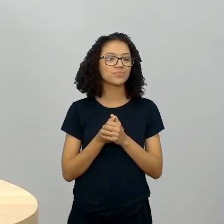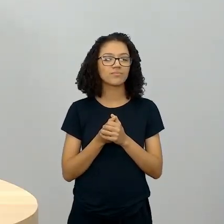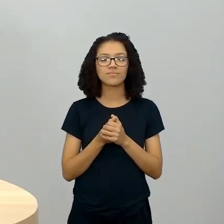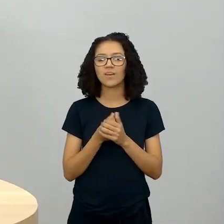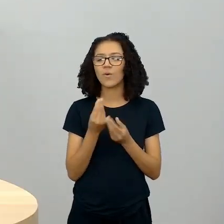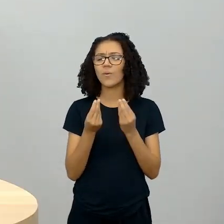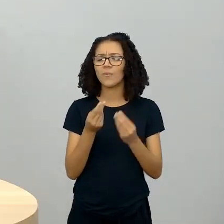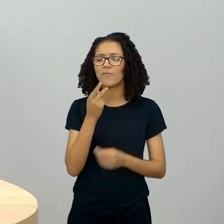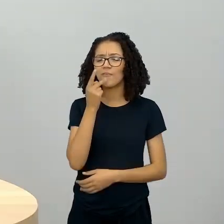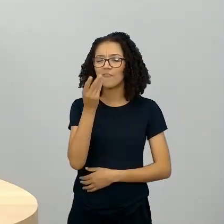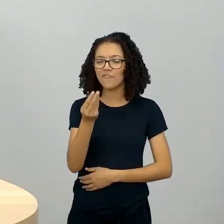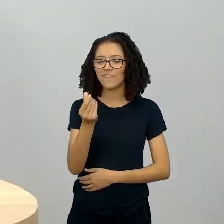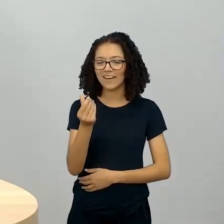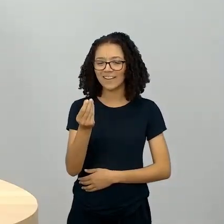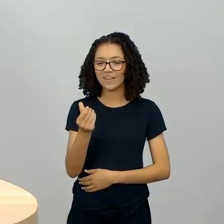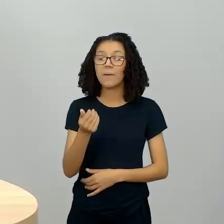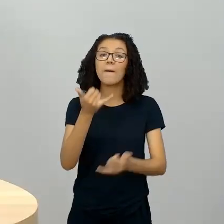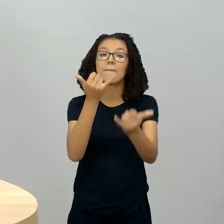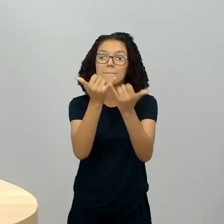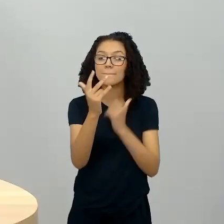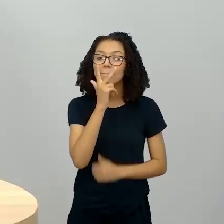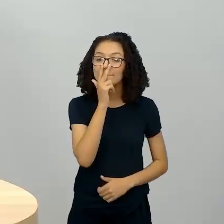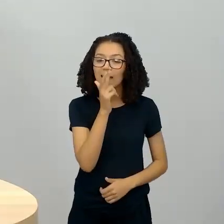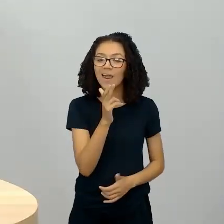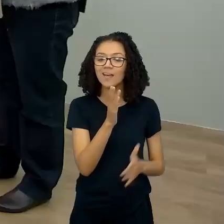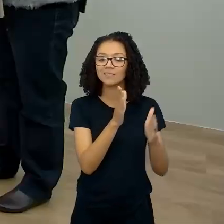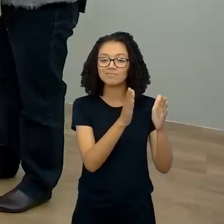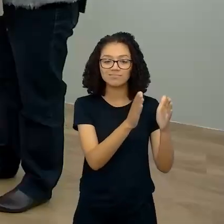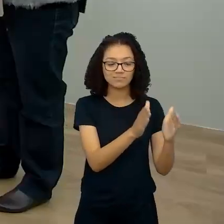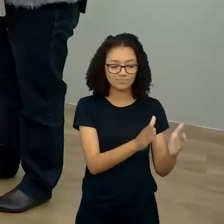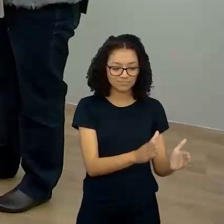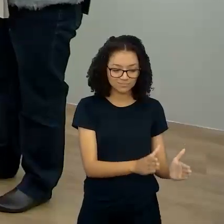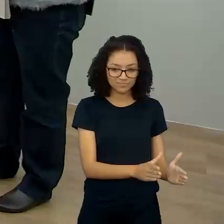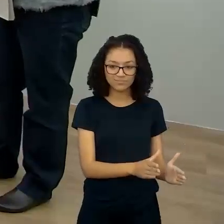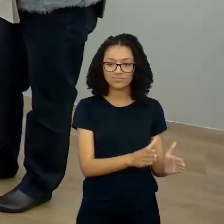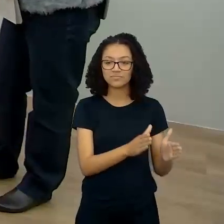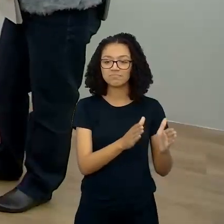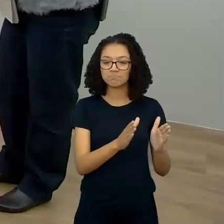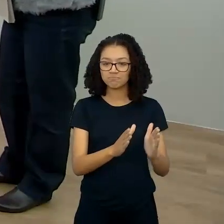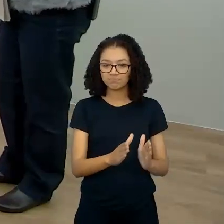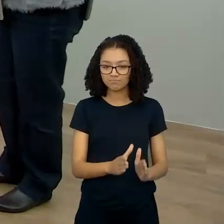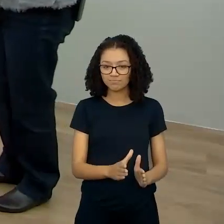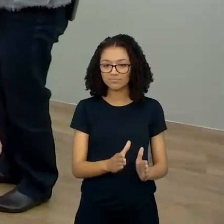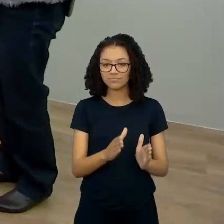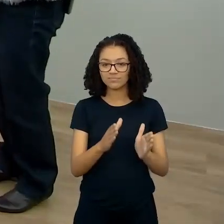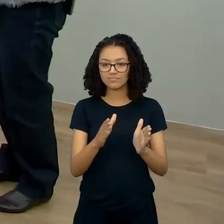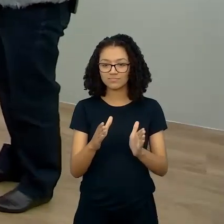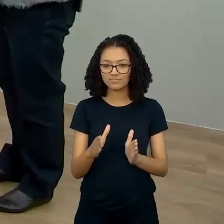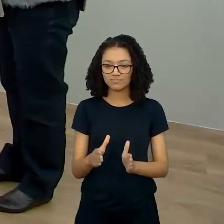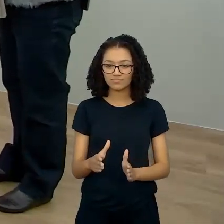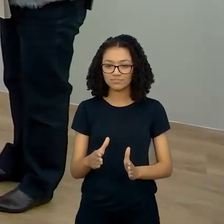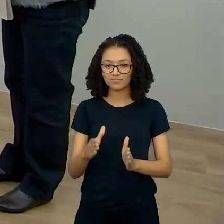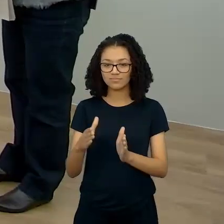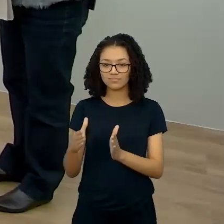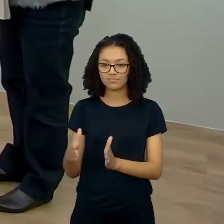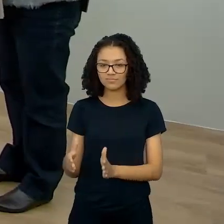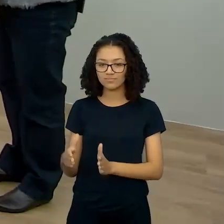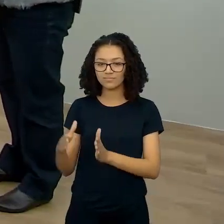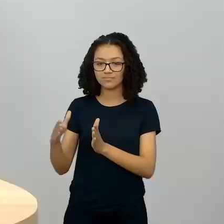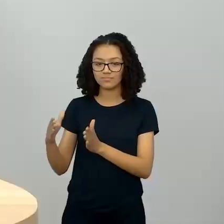Como se fosse um passo a passo, né? Uma etapa, e cada etapa para a gente ir colocando, né? Exatamente,